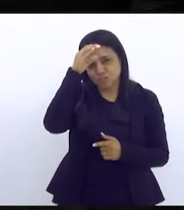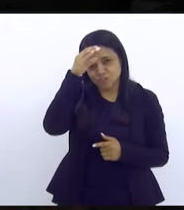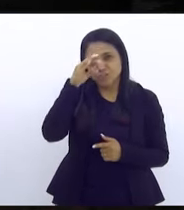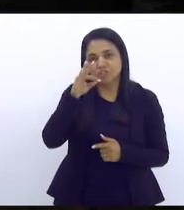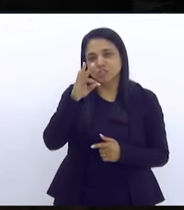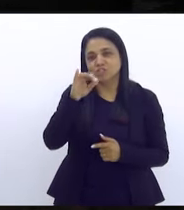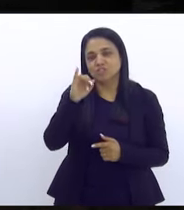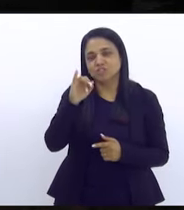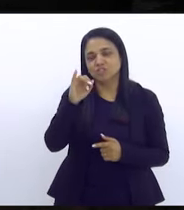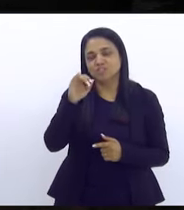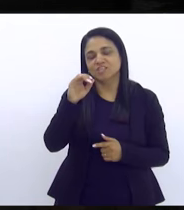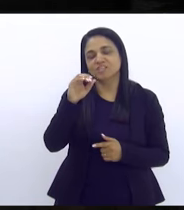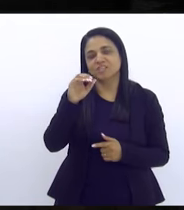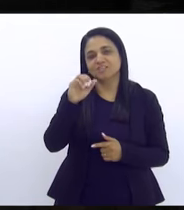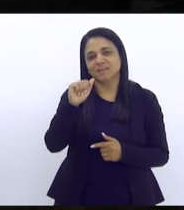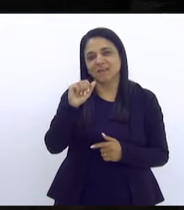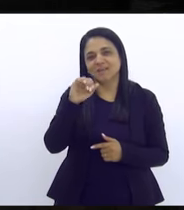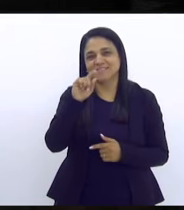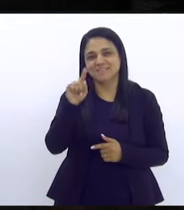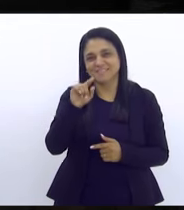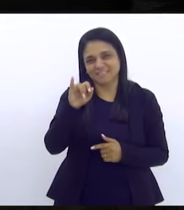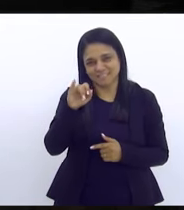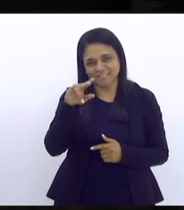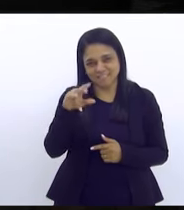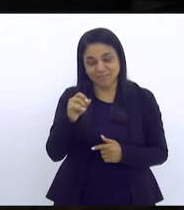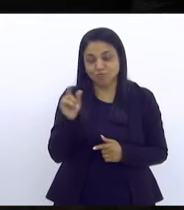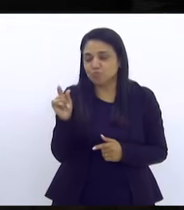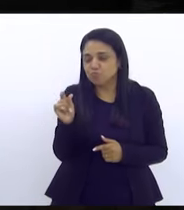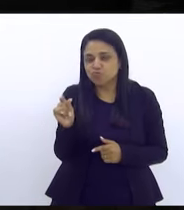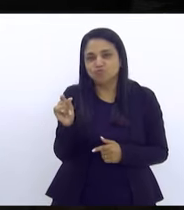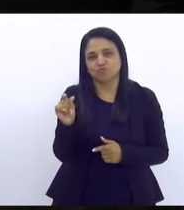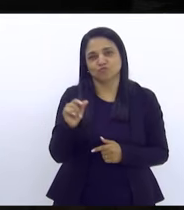a tarefinha, o lanchinho.